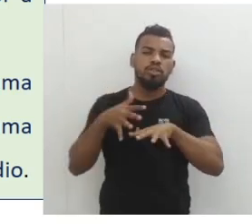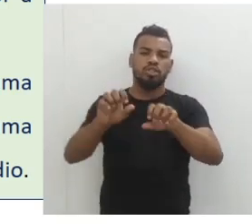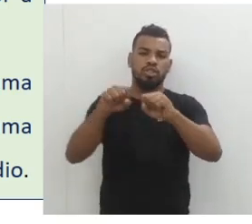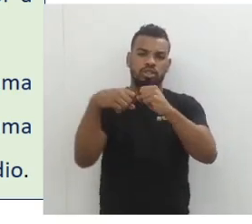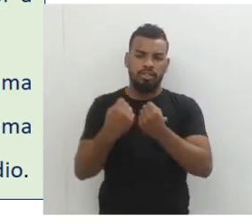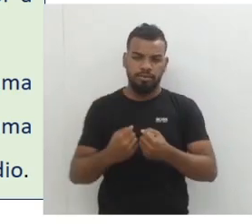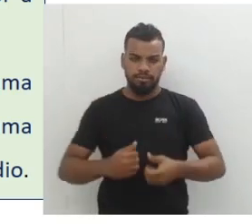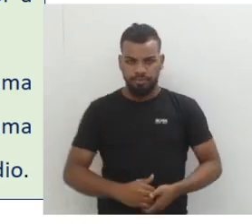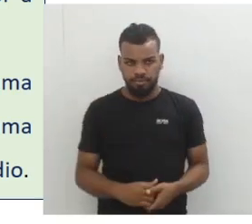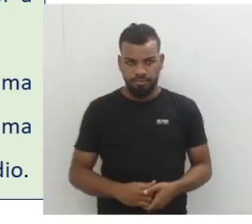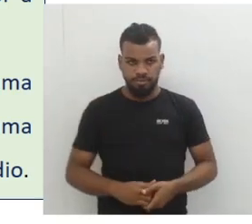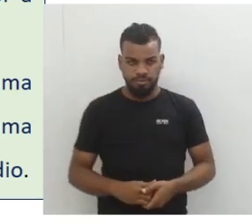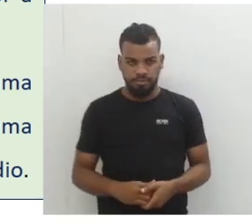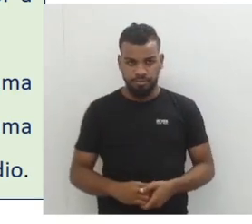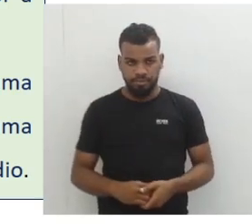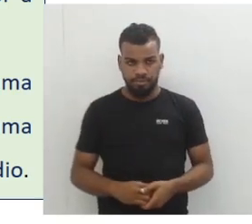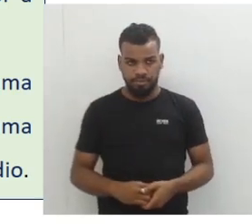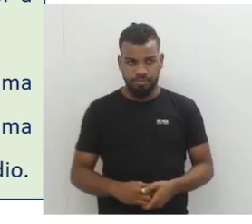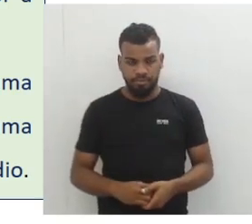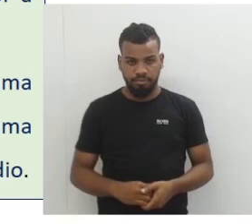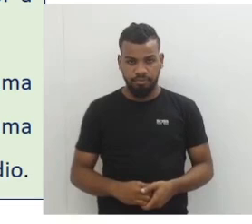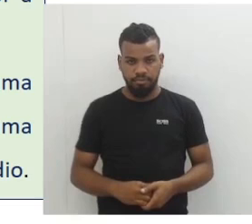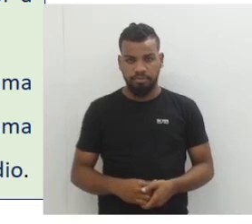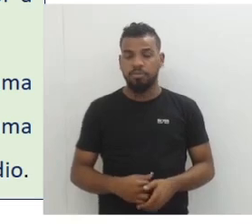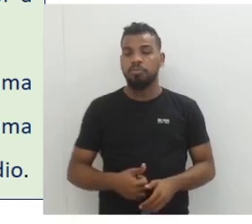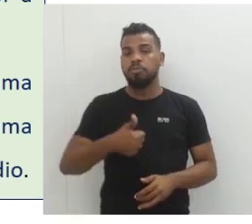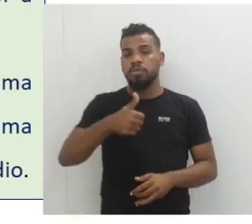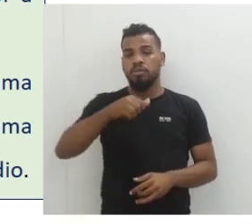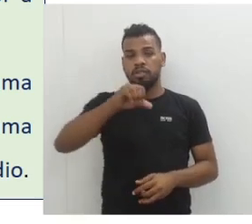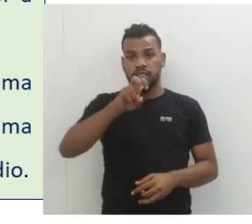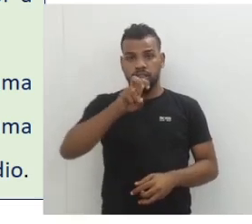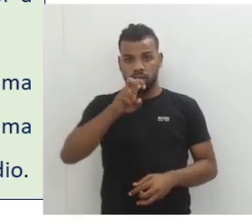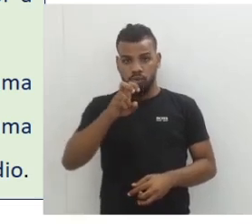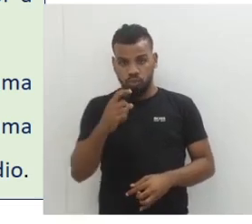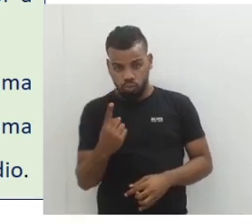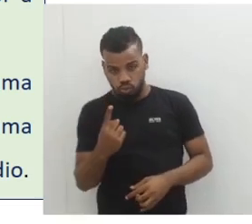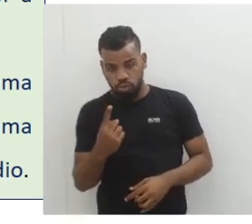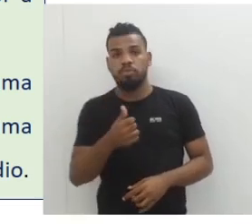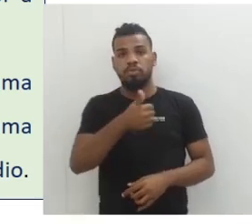social. De 1951 a